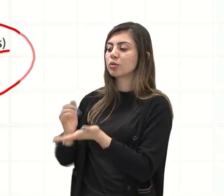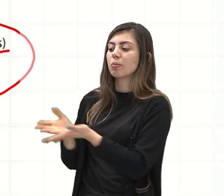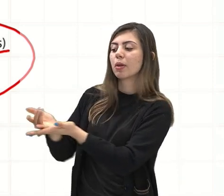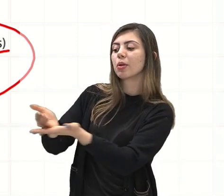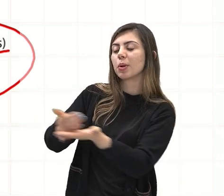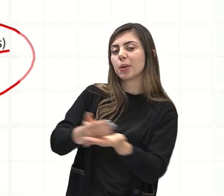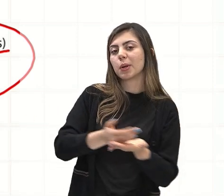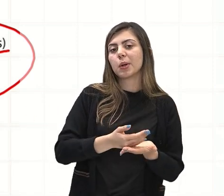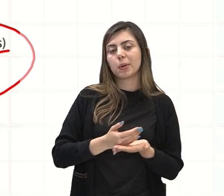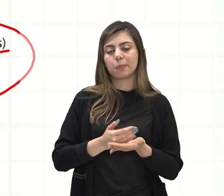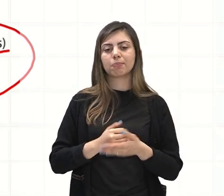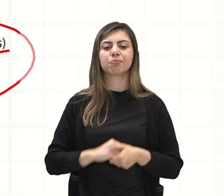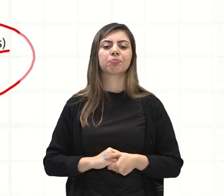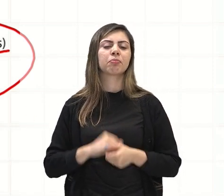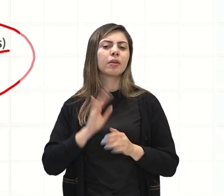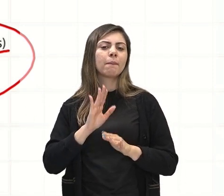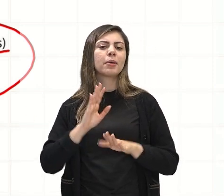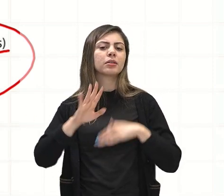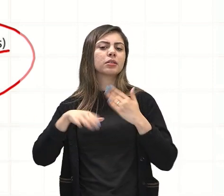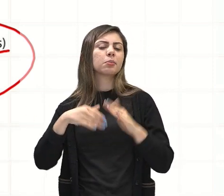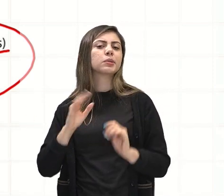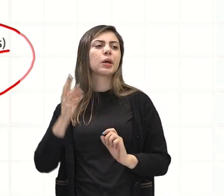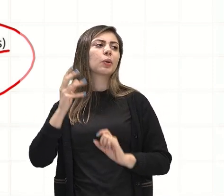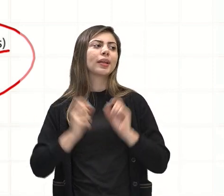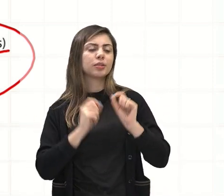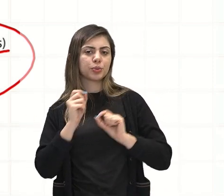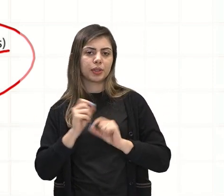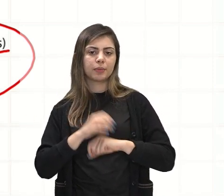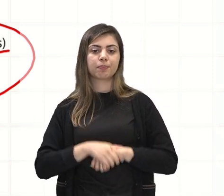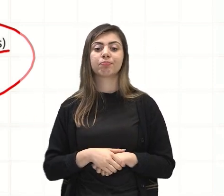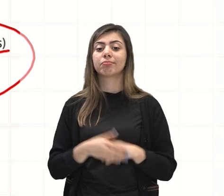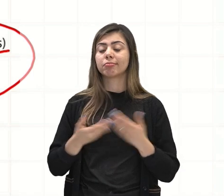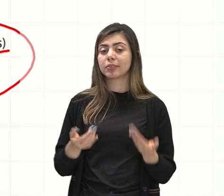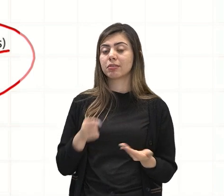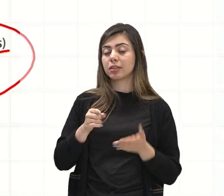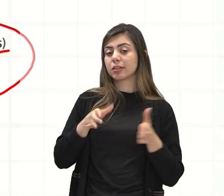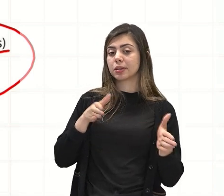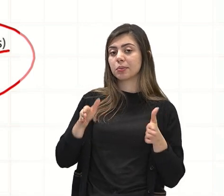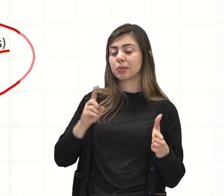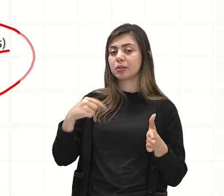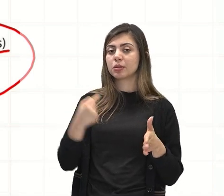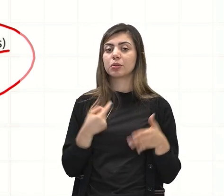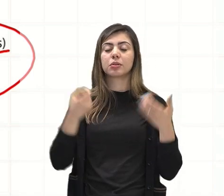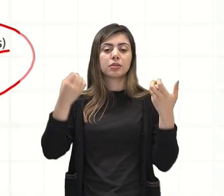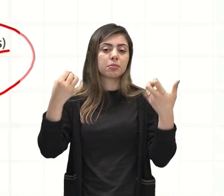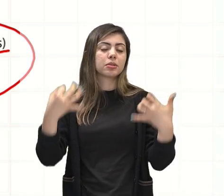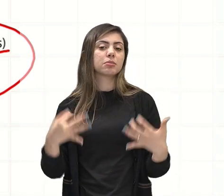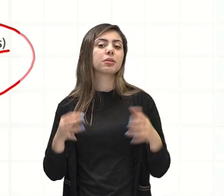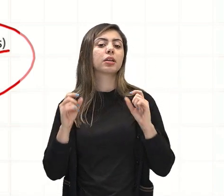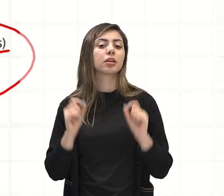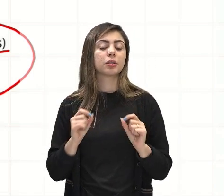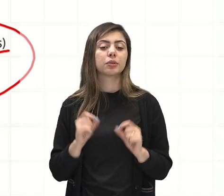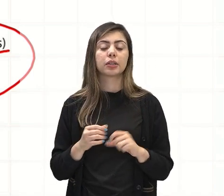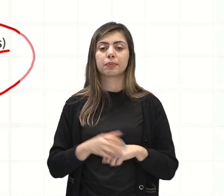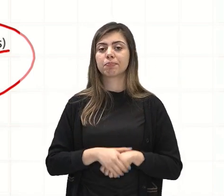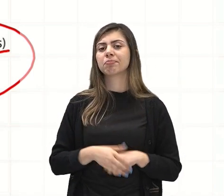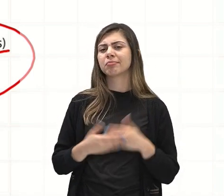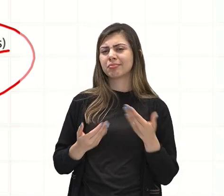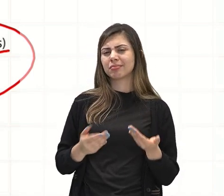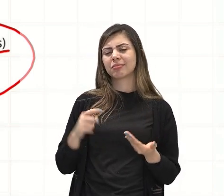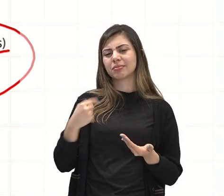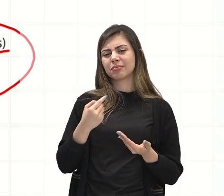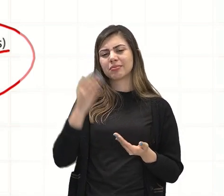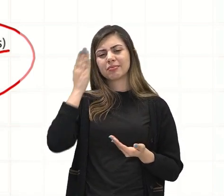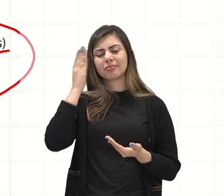bom? Mas o que vai acontecer nesse momento? Neste momento nós estamos falando que por conta da vontade